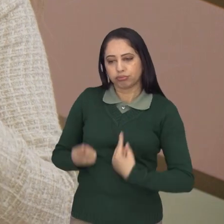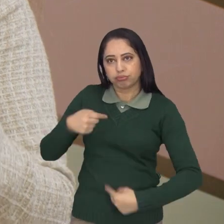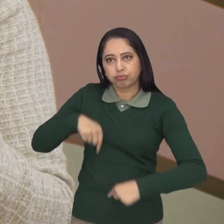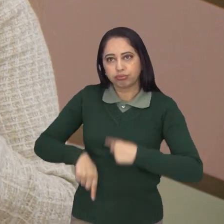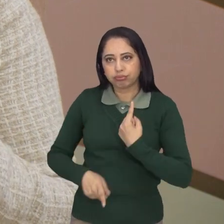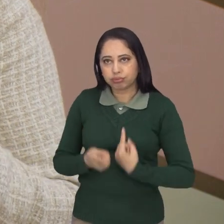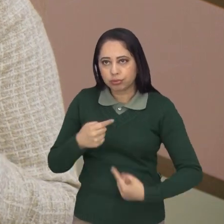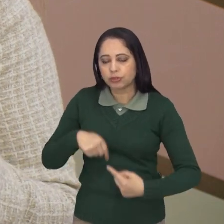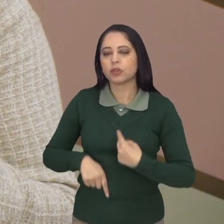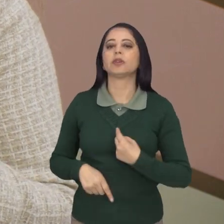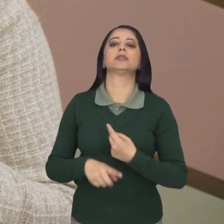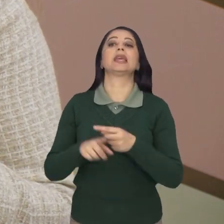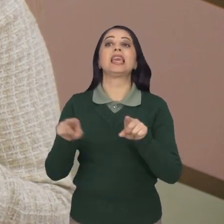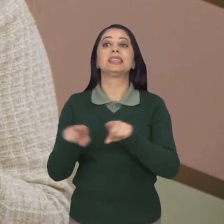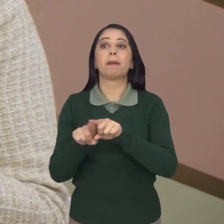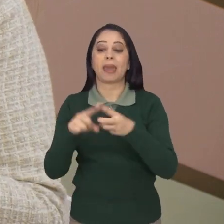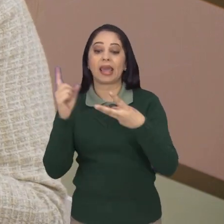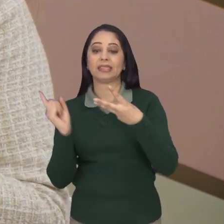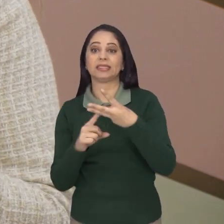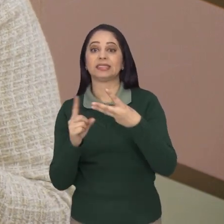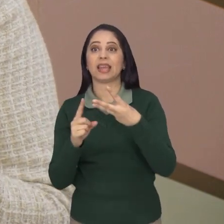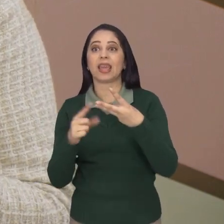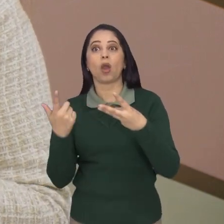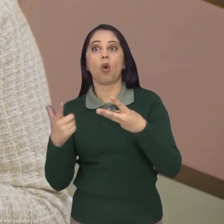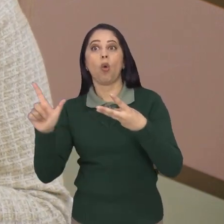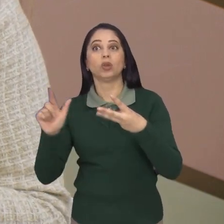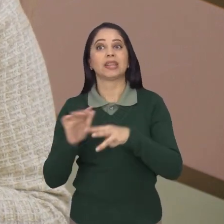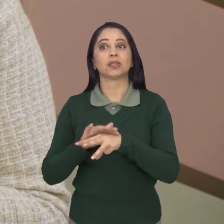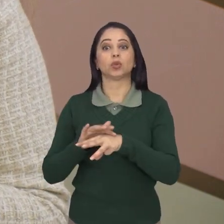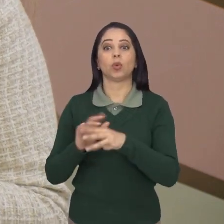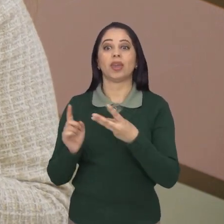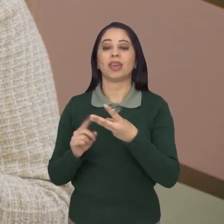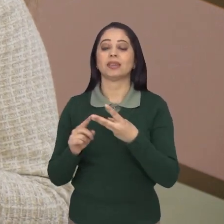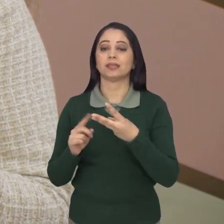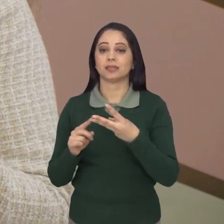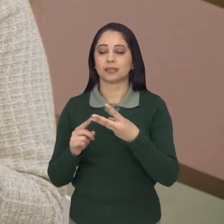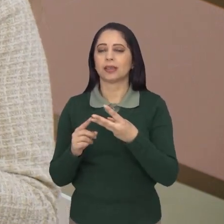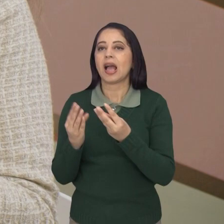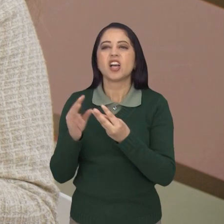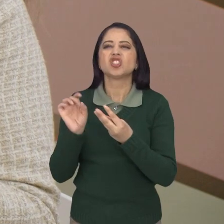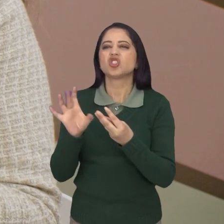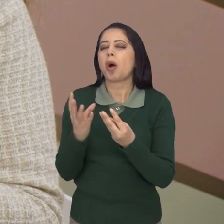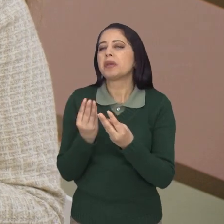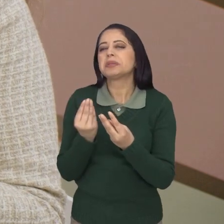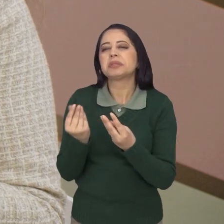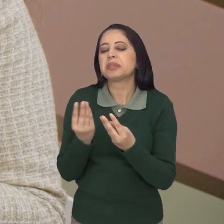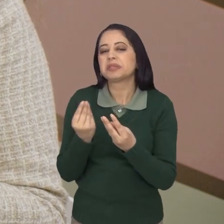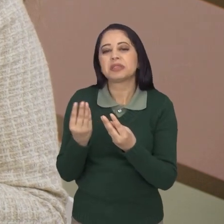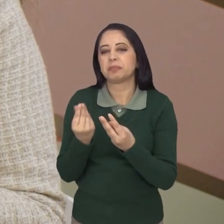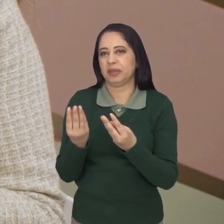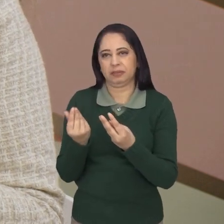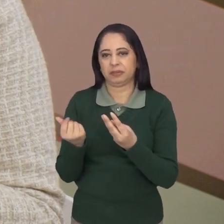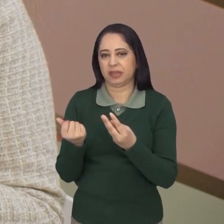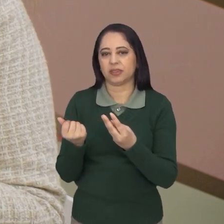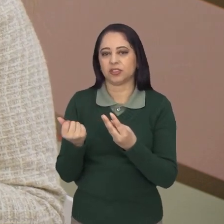com a presença de autoanticorpos. E a gente pode ter ainda uma terceira patologia, que é uma sensibilidade ao glúten não celíaca. Então,